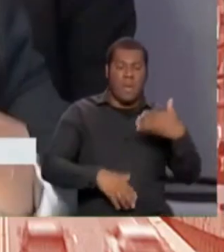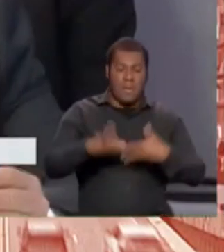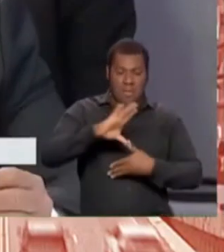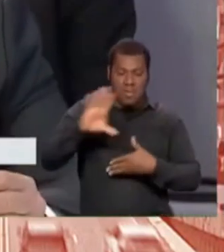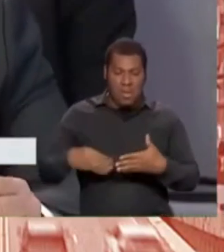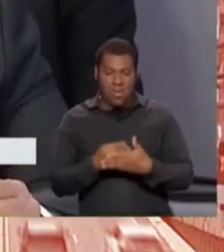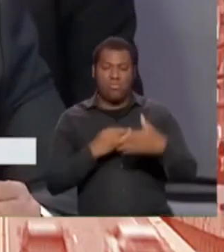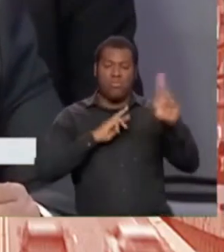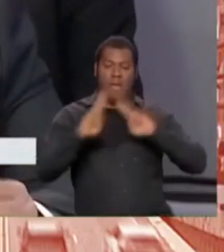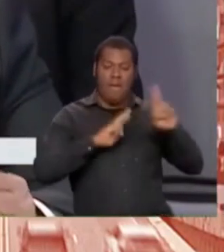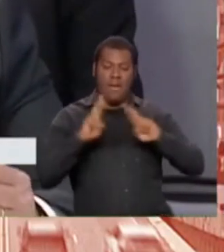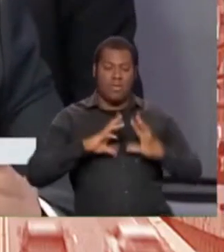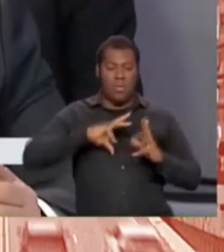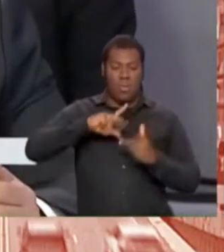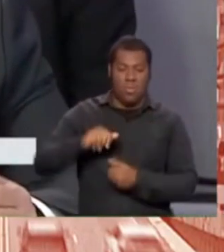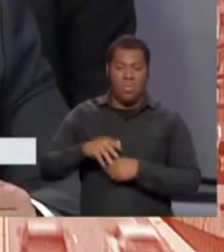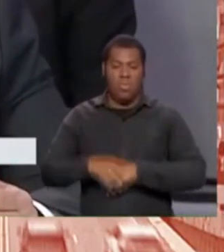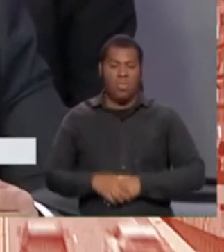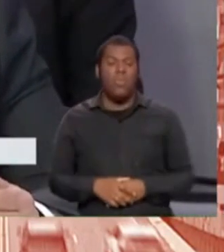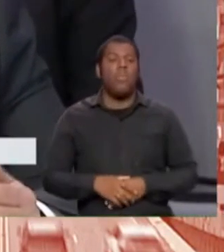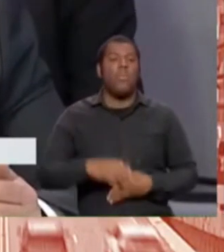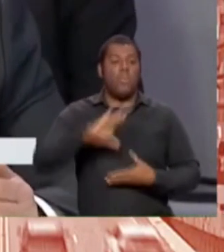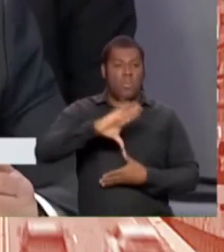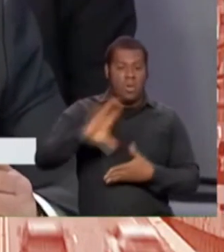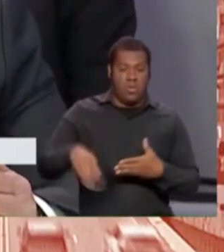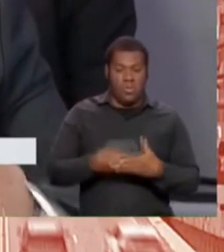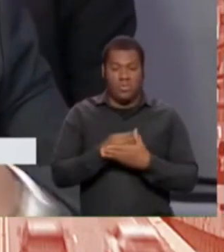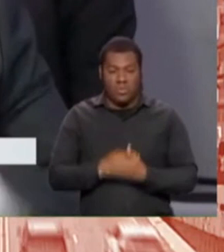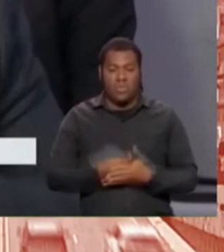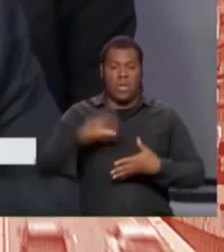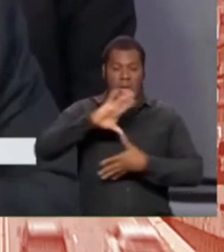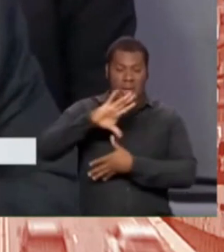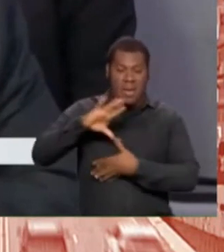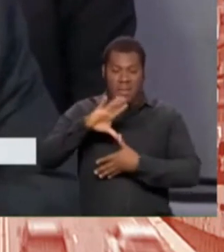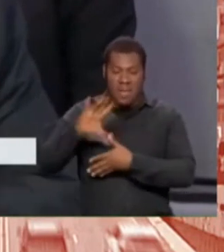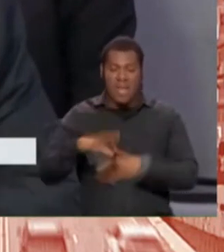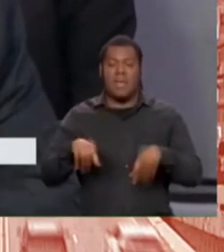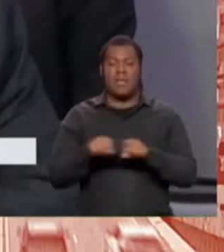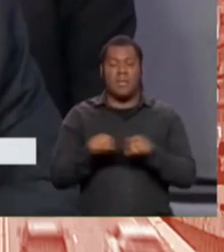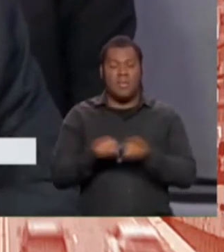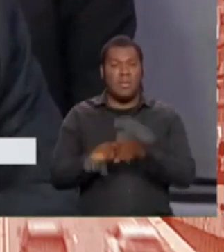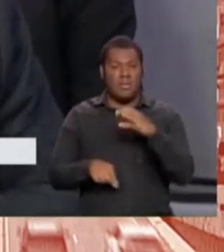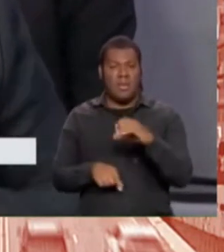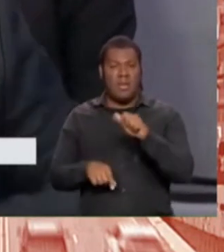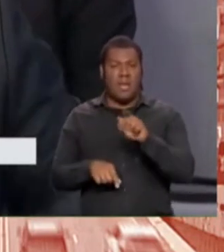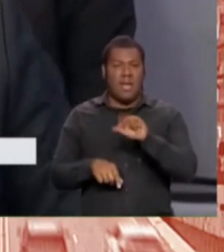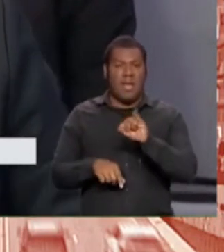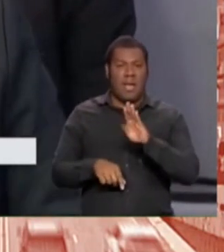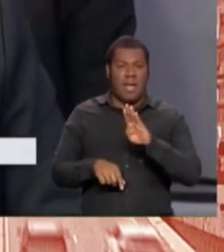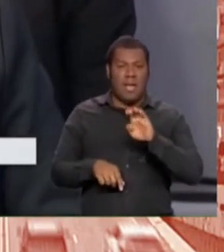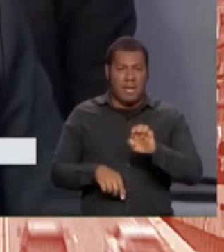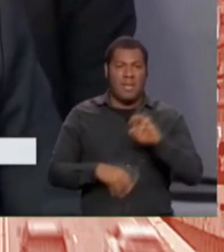parceiros que eu quero convidar também, fala até da Indonésia, mas fala também da Colômbia, do Peru, do